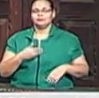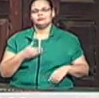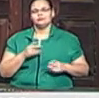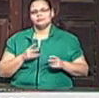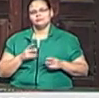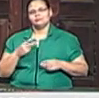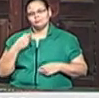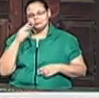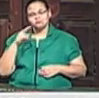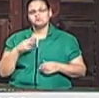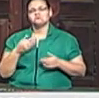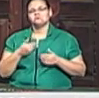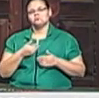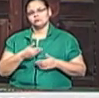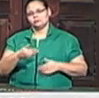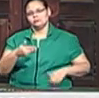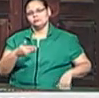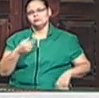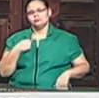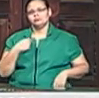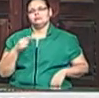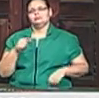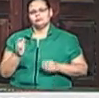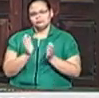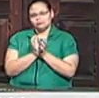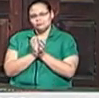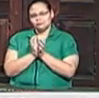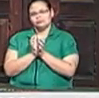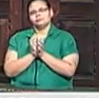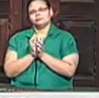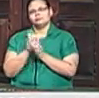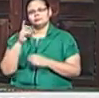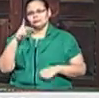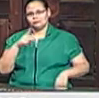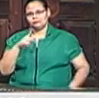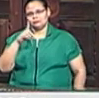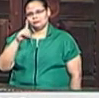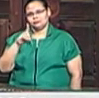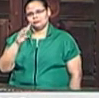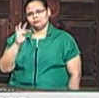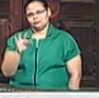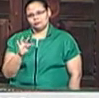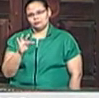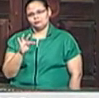acompanhando a minha bancada, a bancada do PDT,